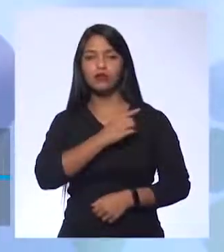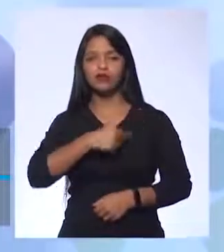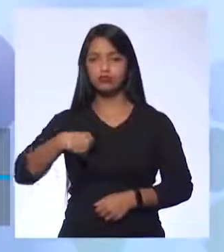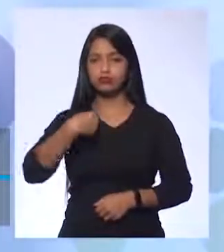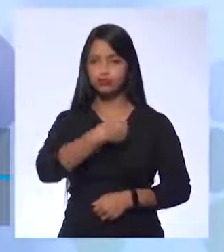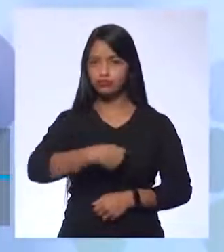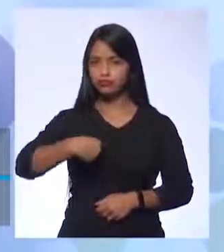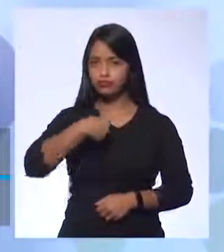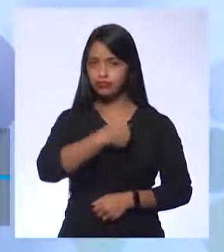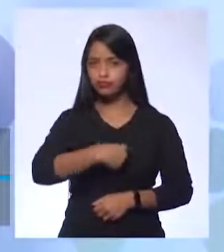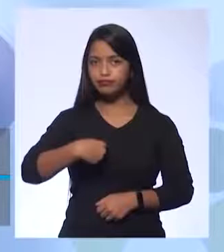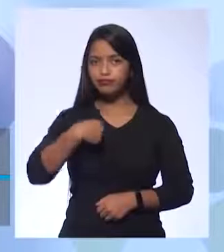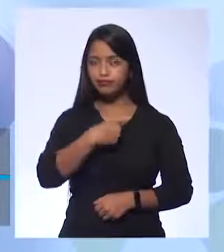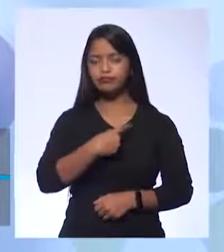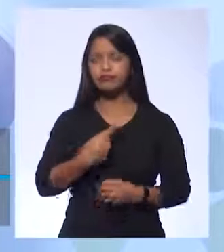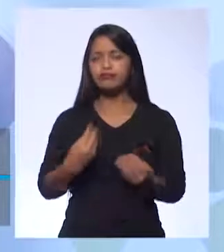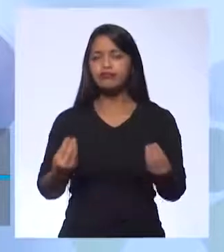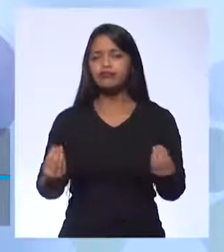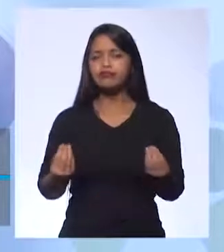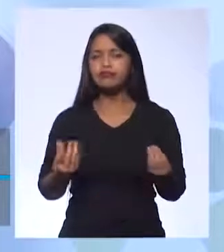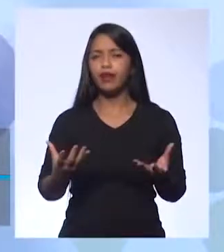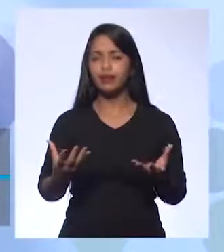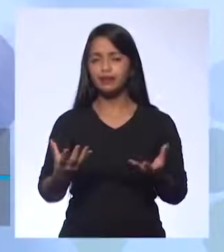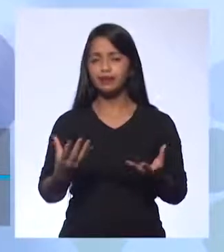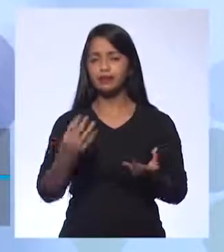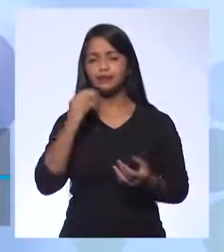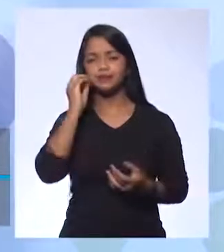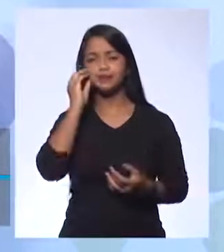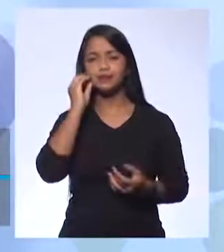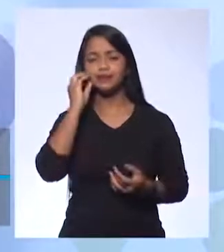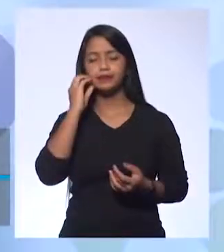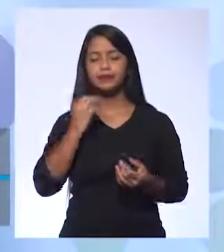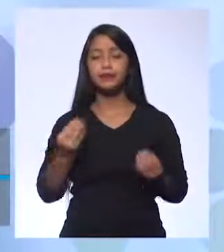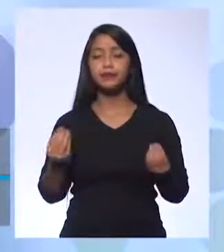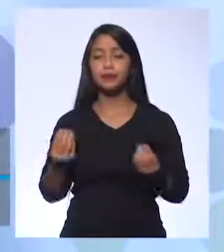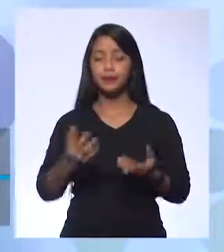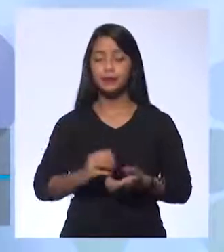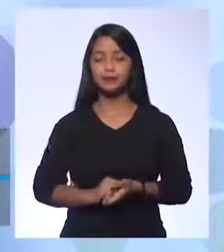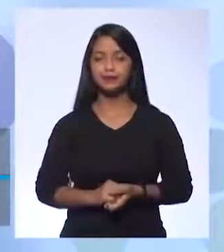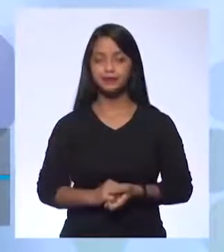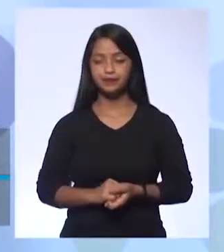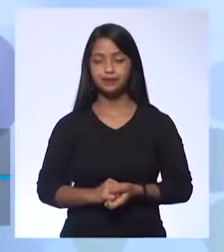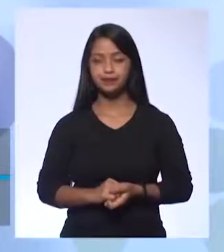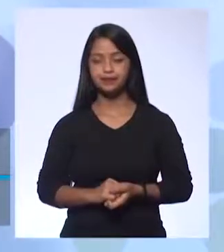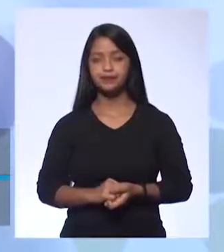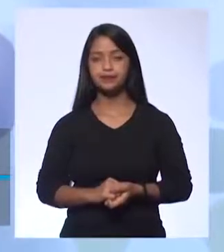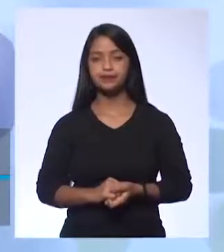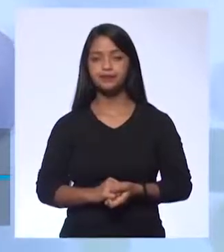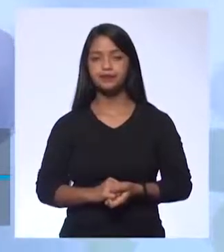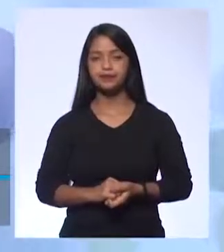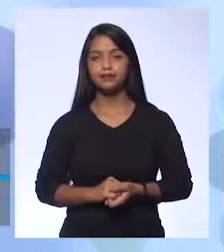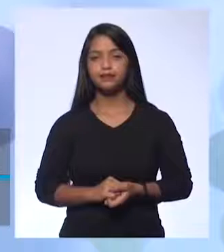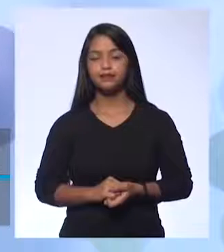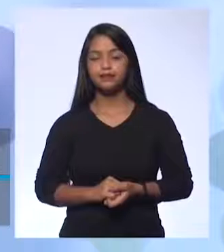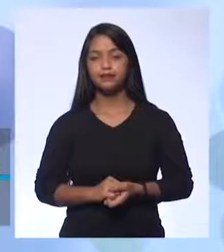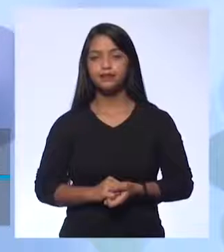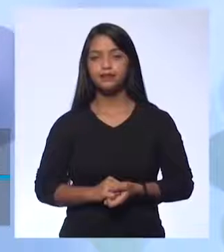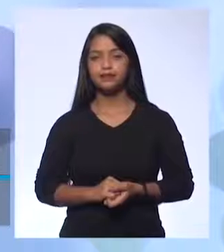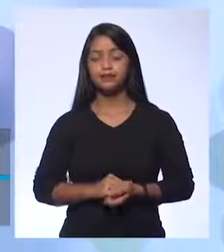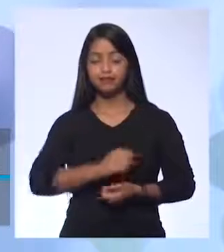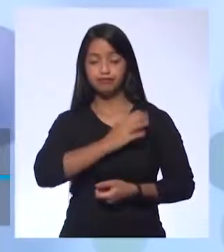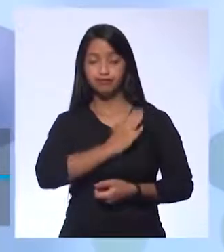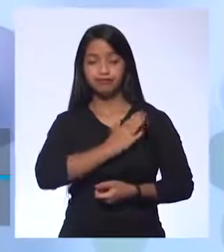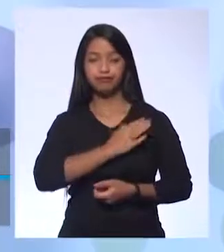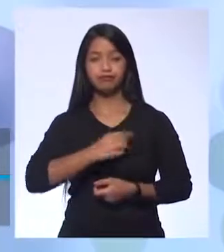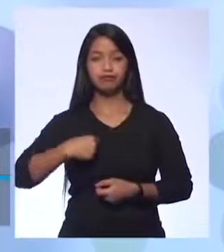aí para levar, né, para transportar, entre outras coisas, né? O nosso sistema